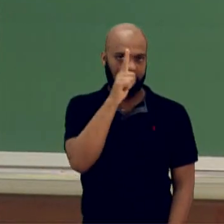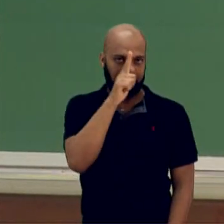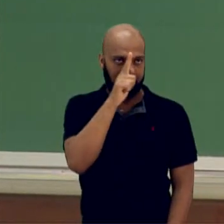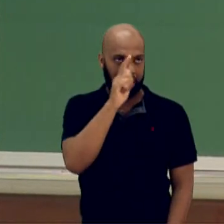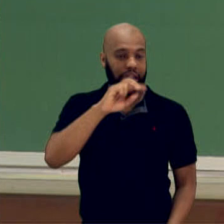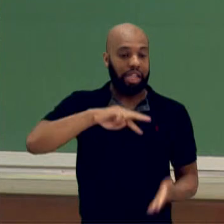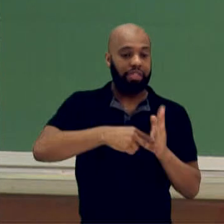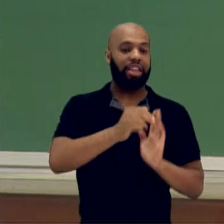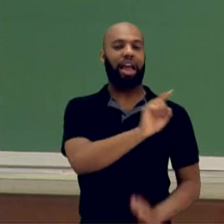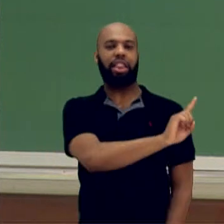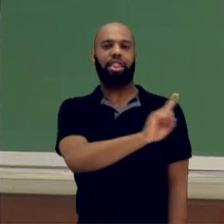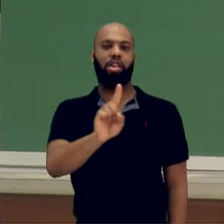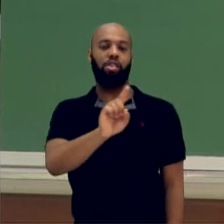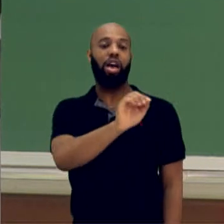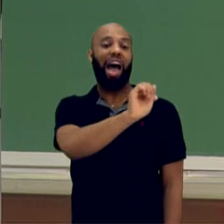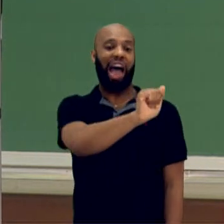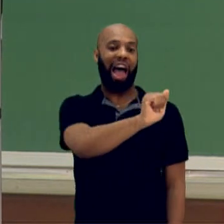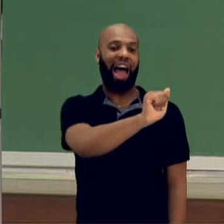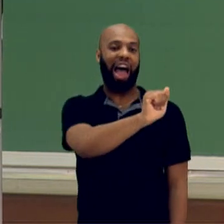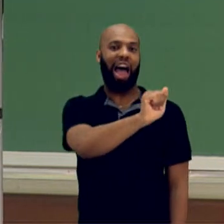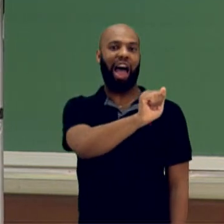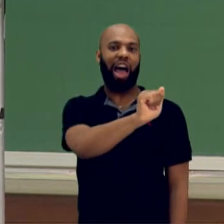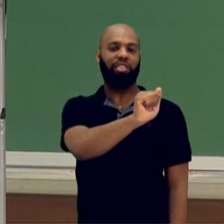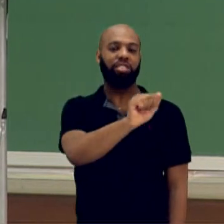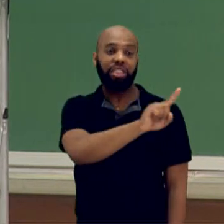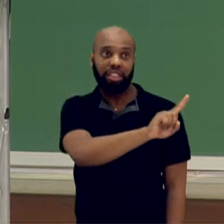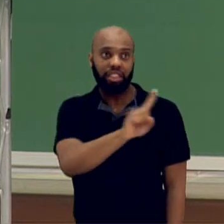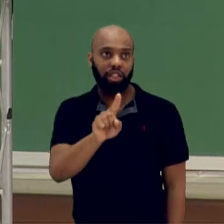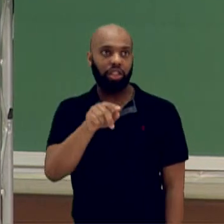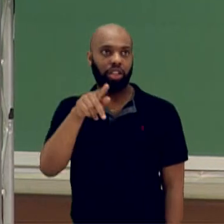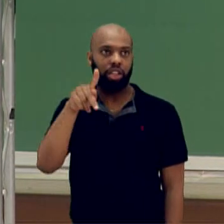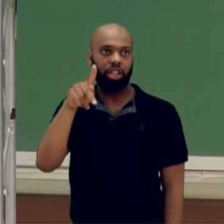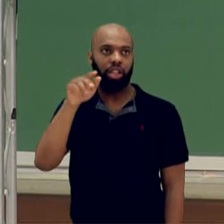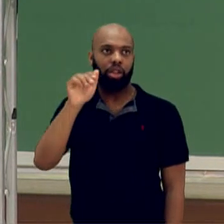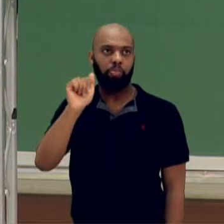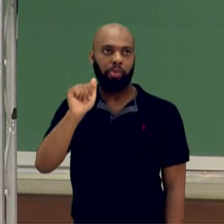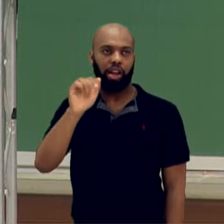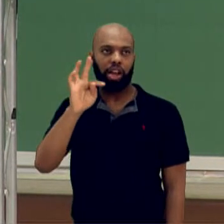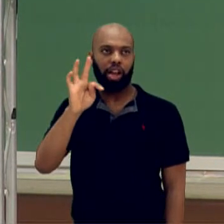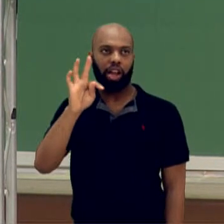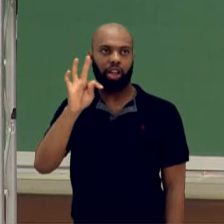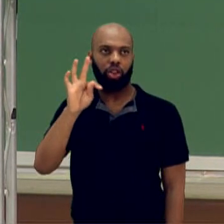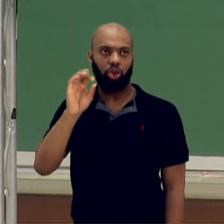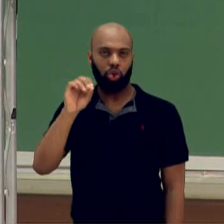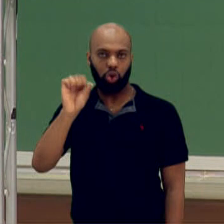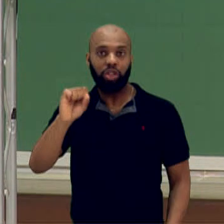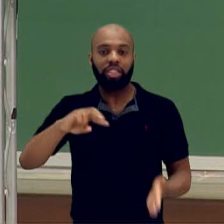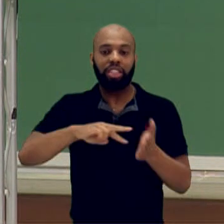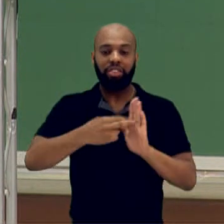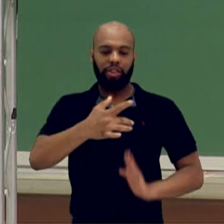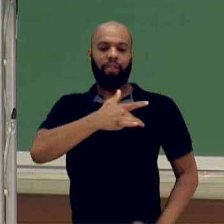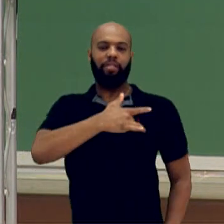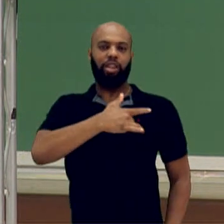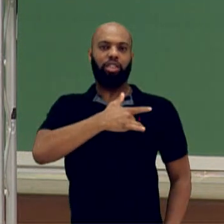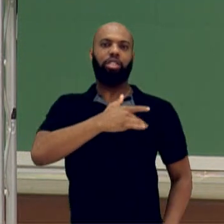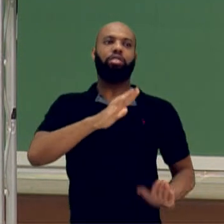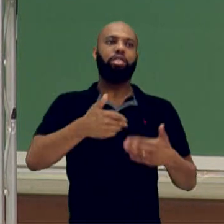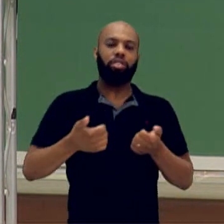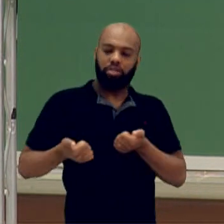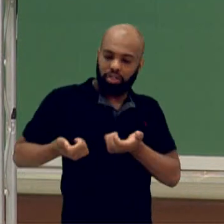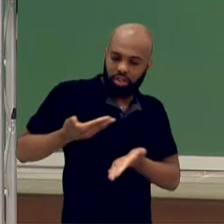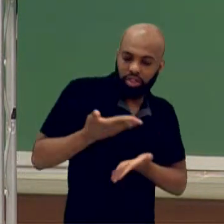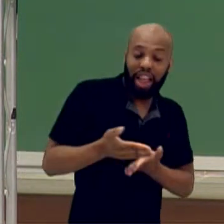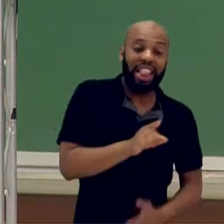Então, apatheia seria o apatos. Patos vai dar origem à paixão, às emoções. Então, eles cultivavam